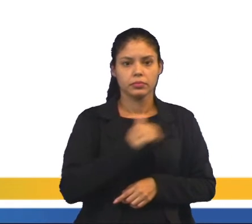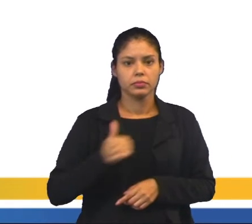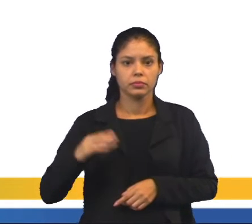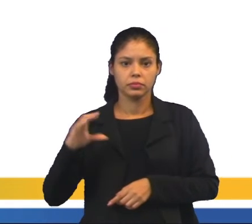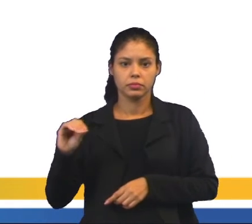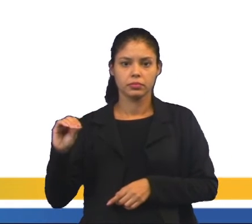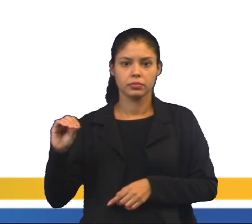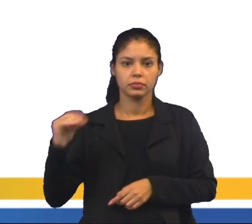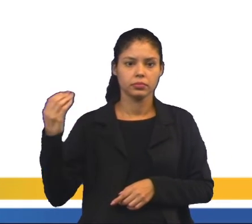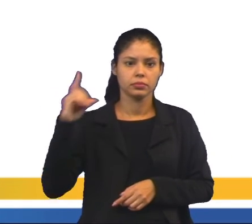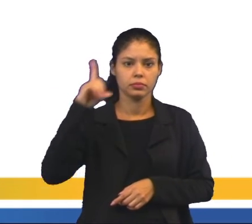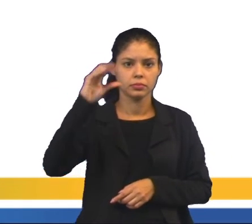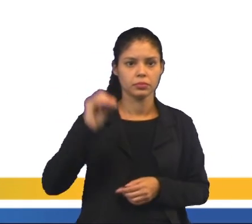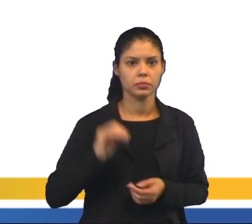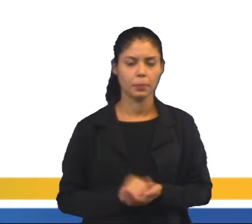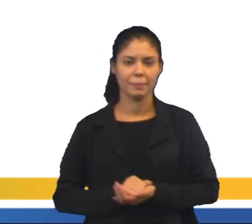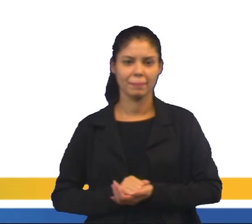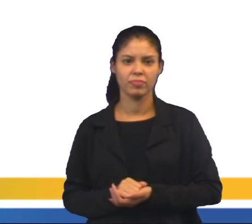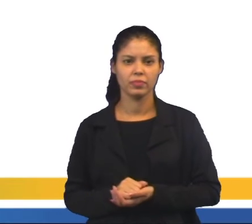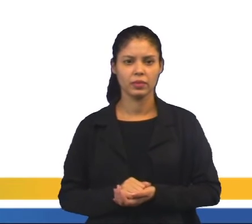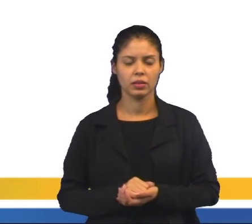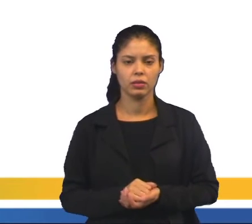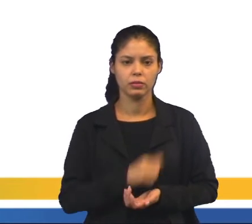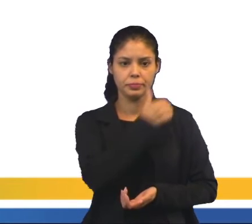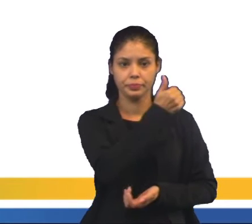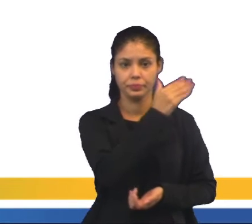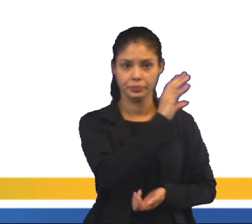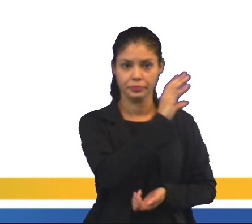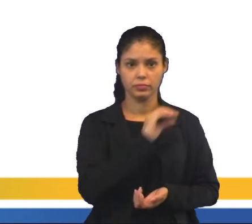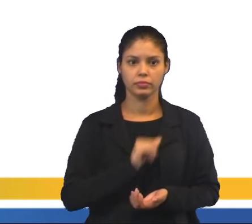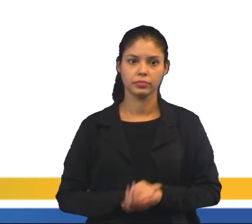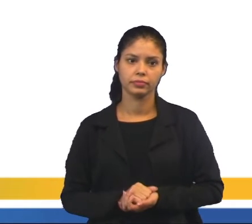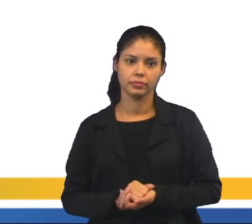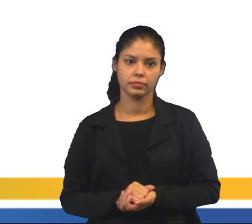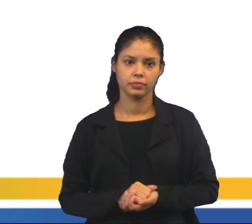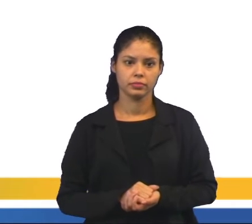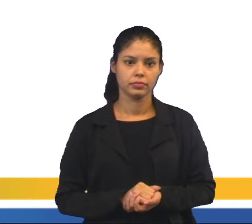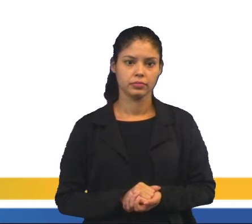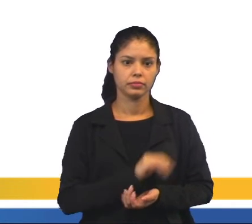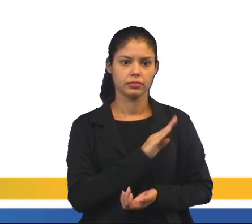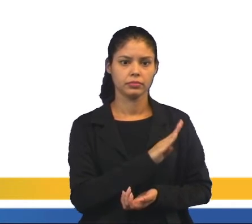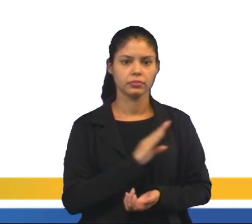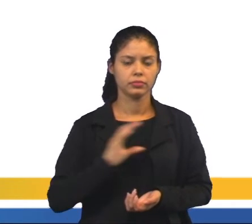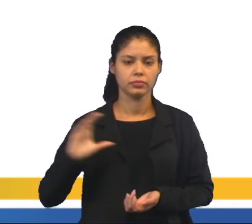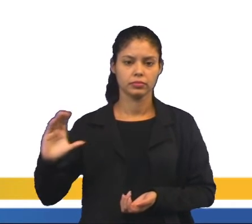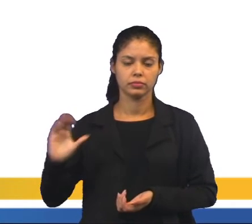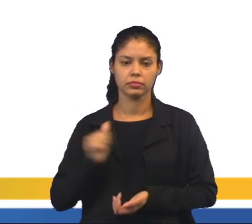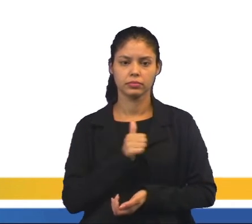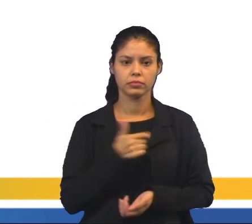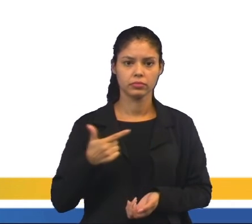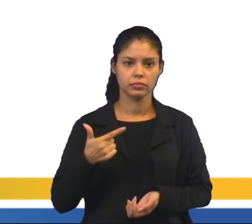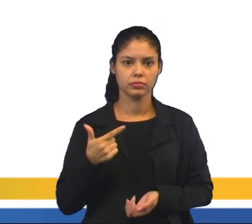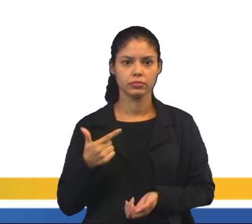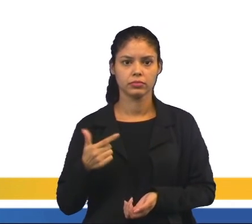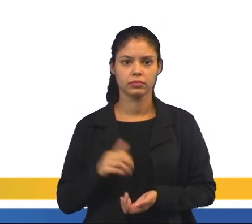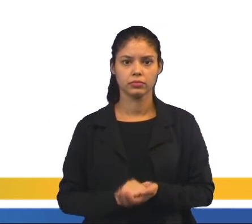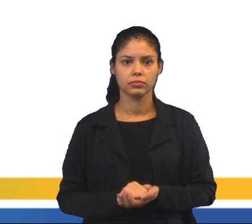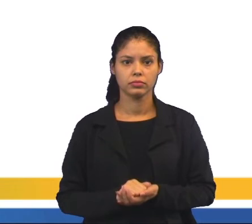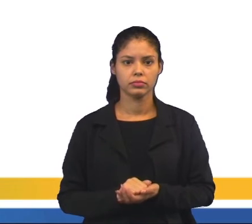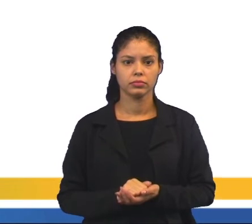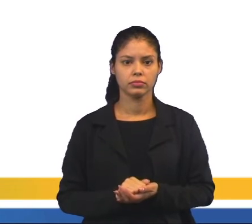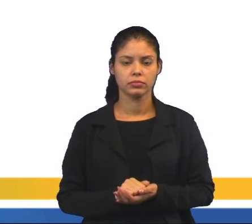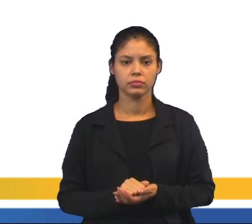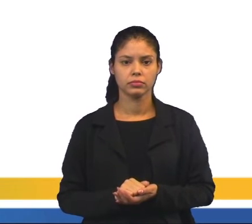C e C a A. De A a B eu tenho quanto? 10. De B a C, 12.